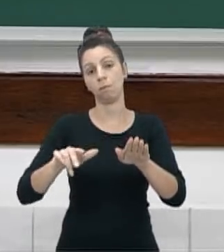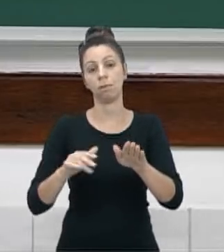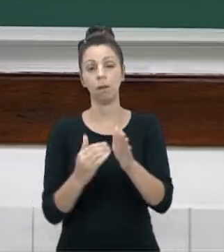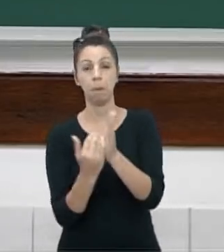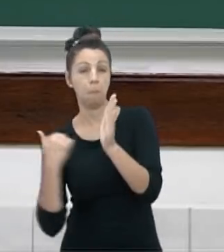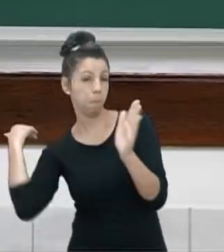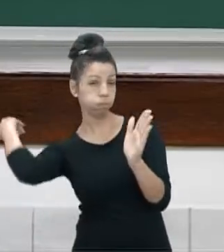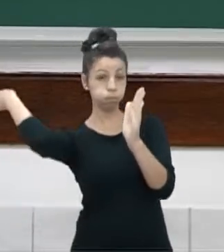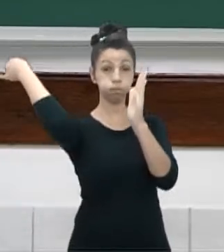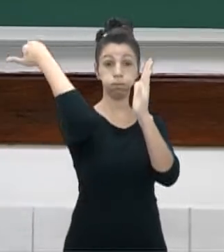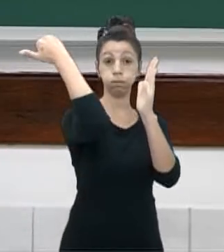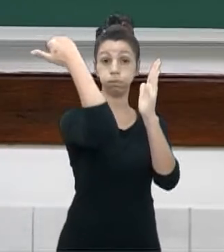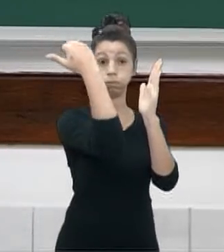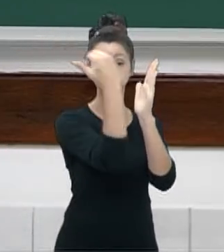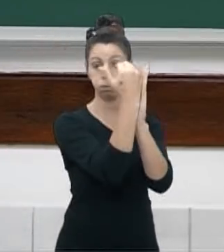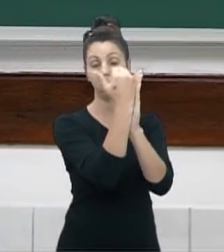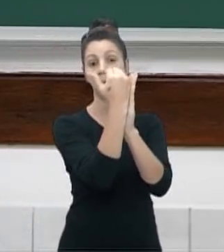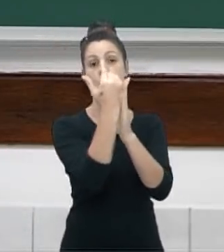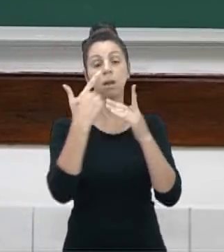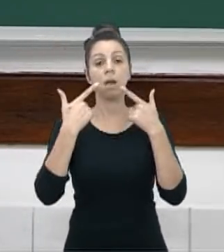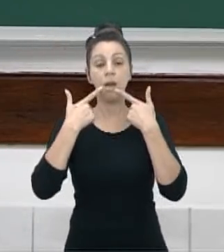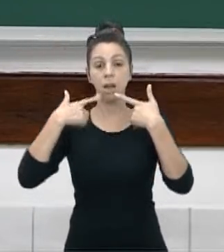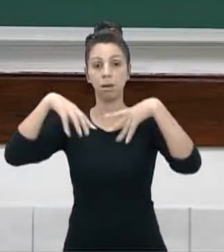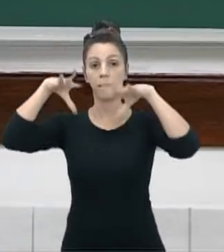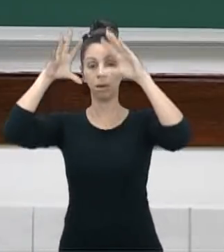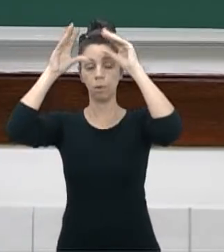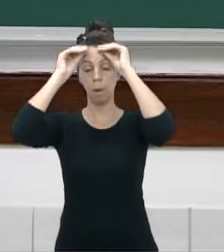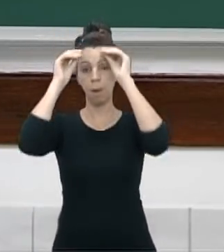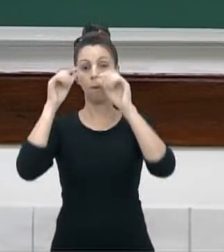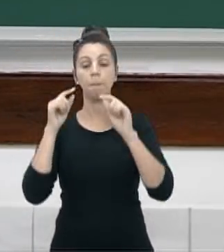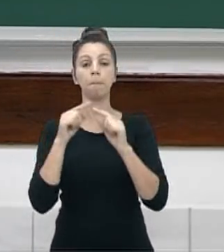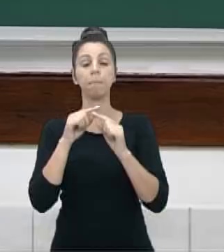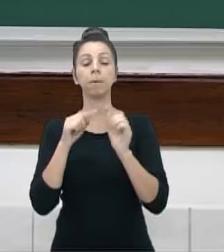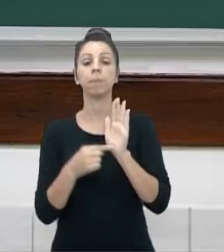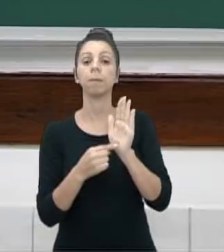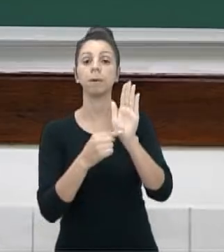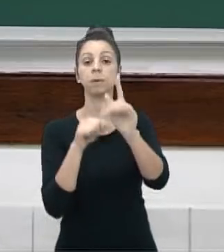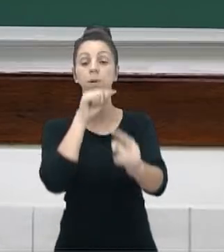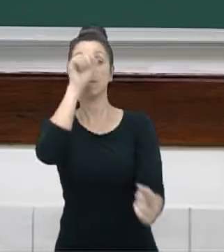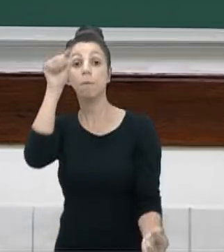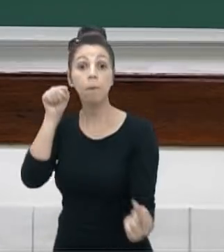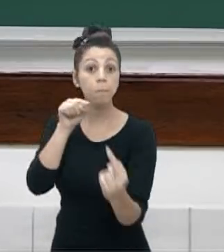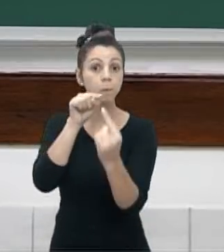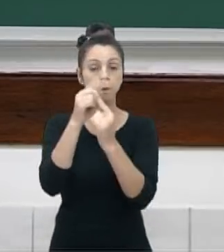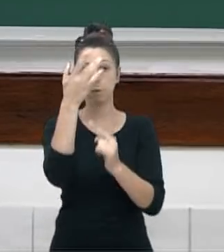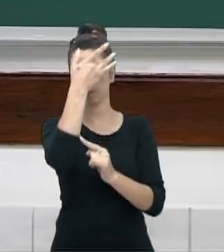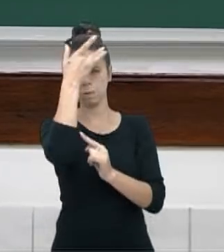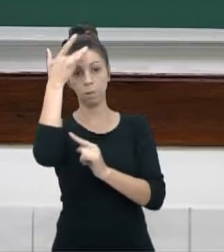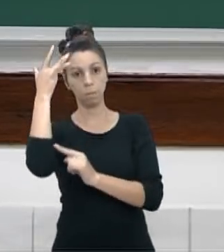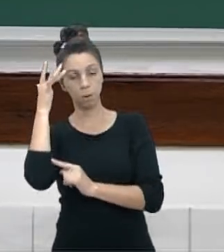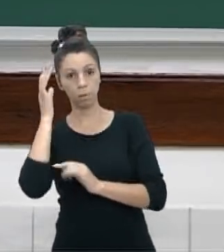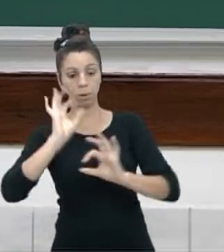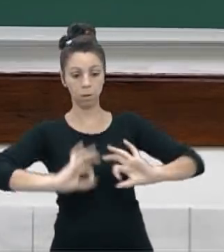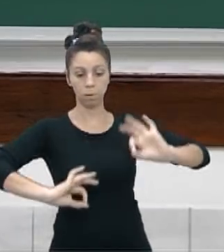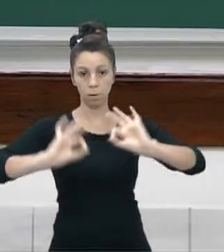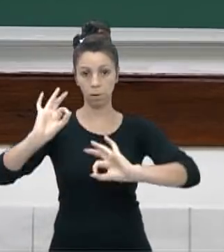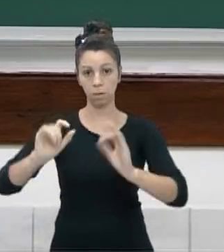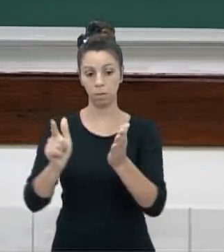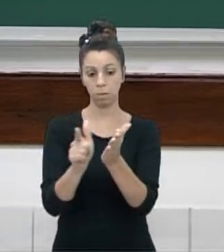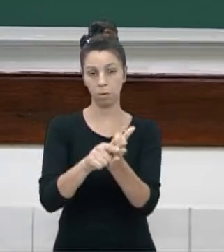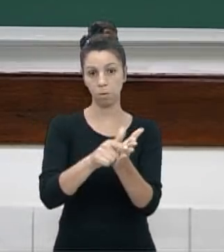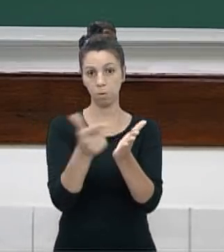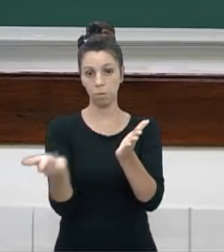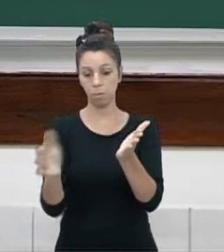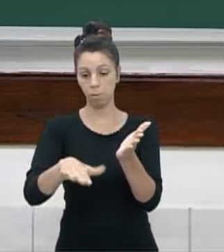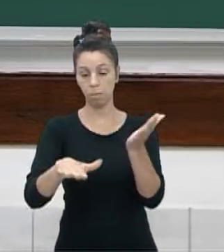exagero, esse recurso de linguagem, né? Para mostrar a intencionalidade de quem elaborou esse folder em atingir, de fato, a todas